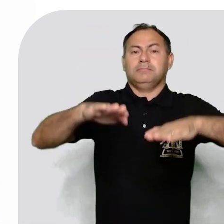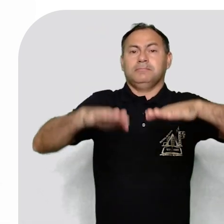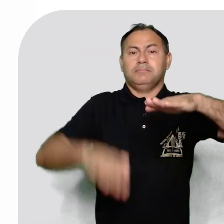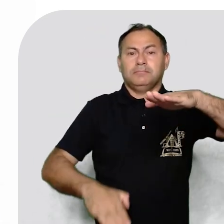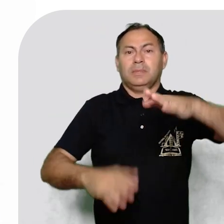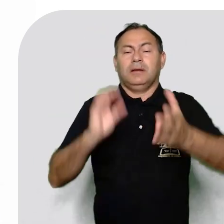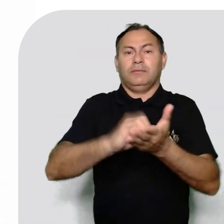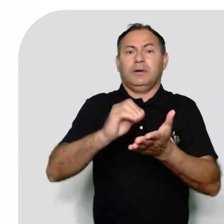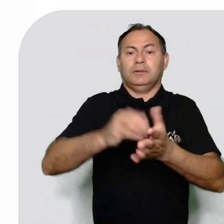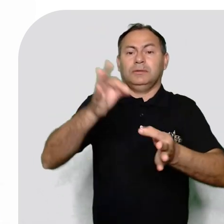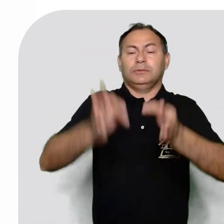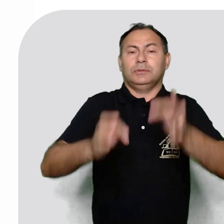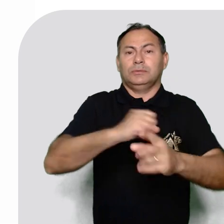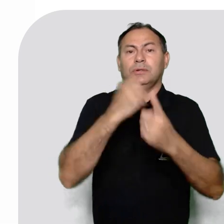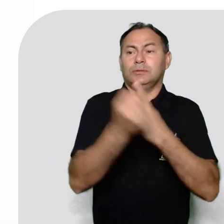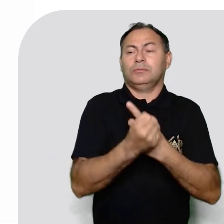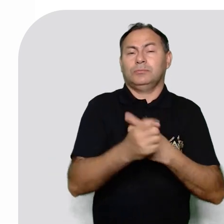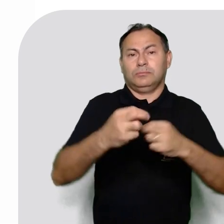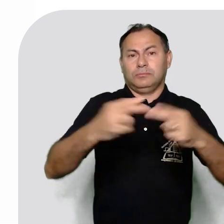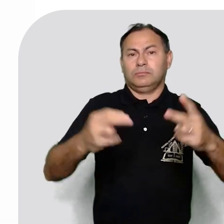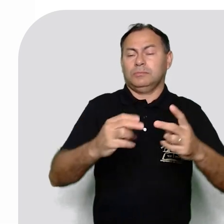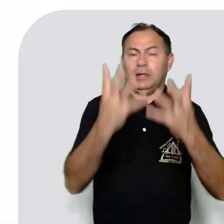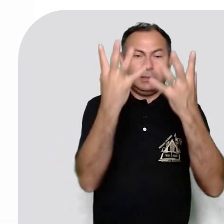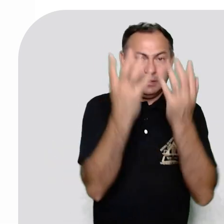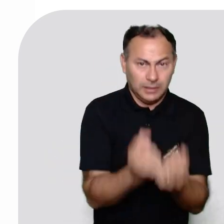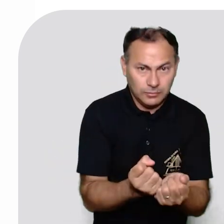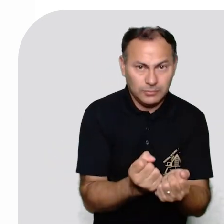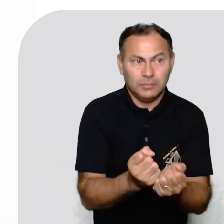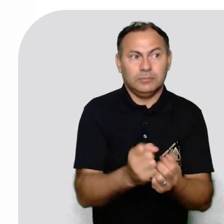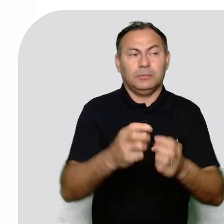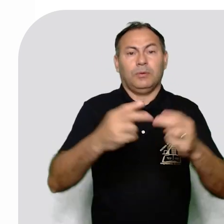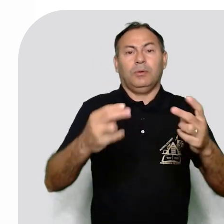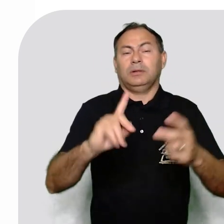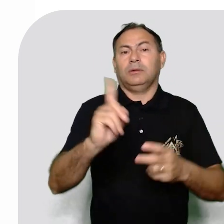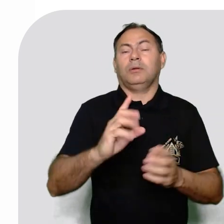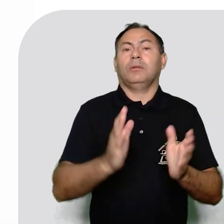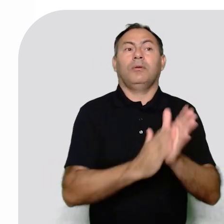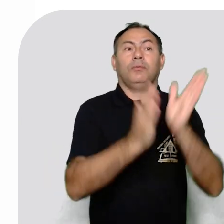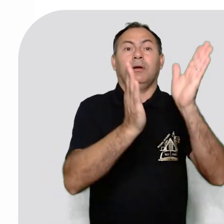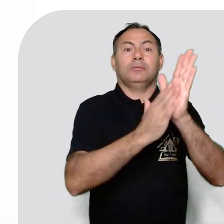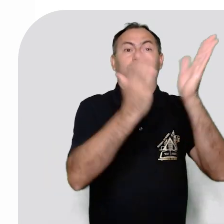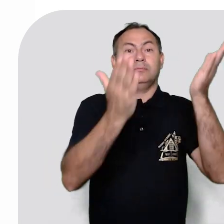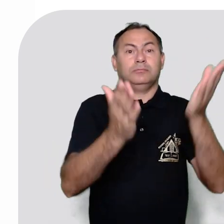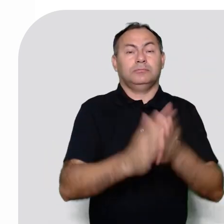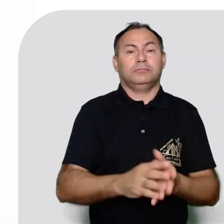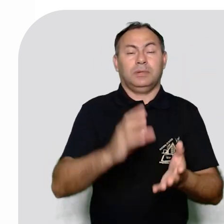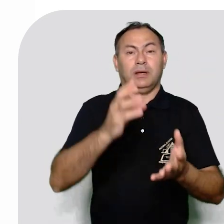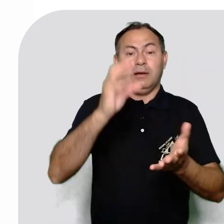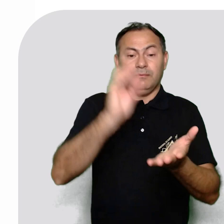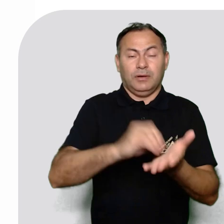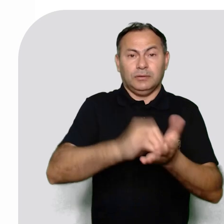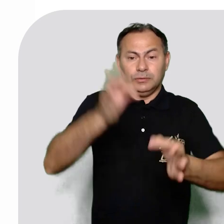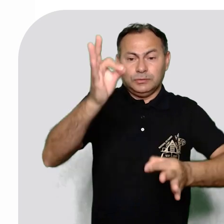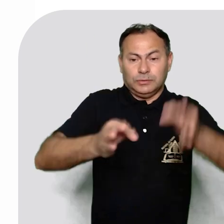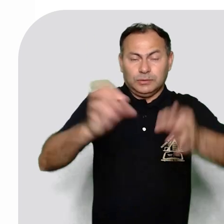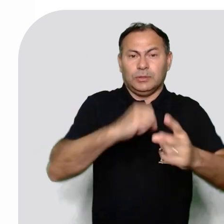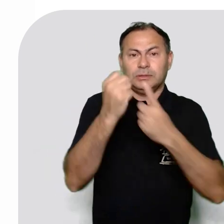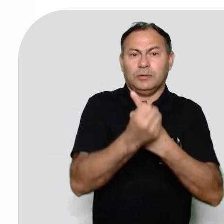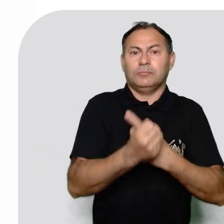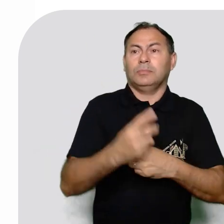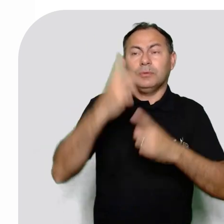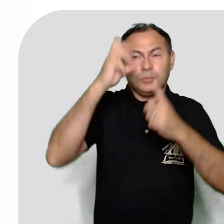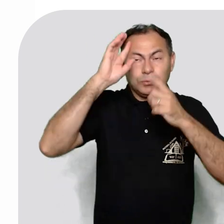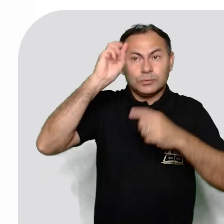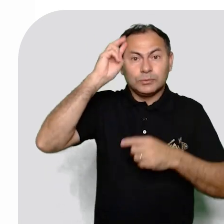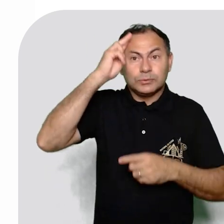desigualdade, essa injustiça social como algo aceitável, como algo louvável. Então a injustiça social tem que ser superada. O